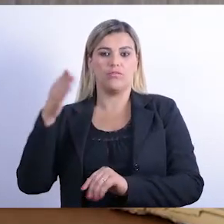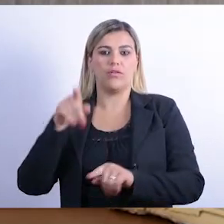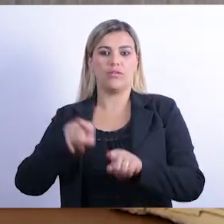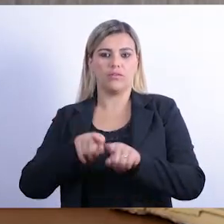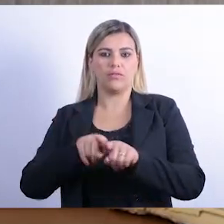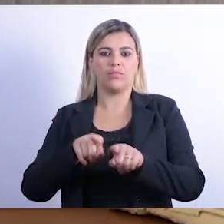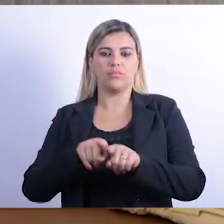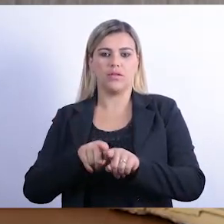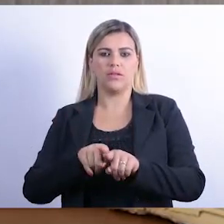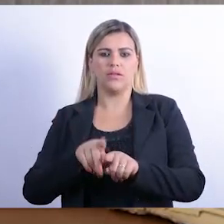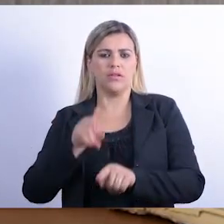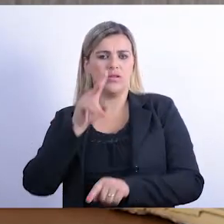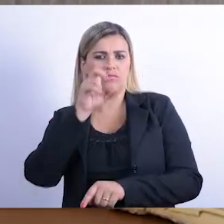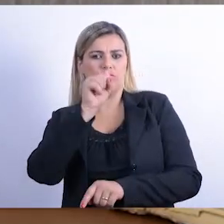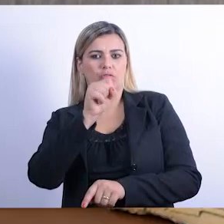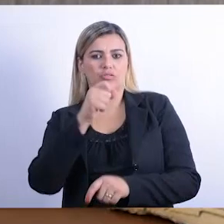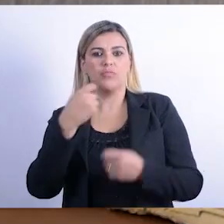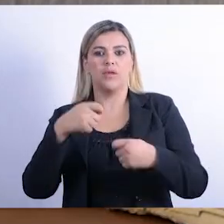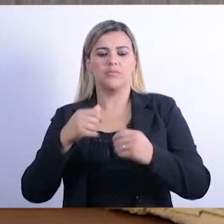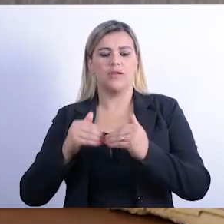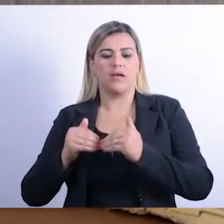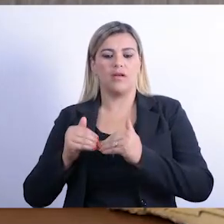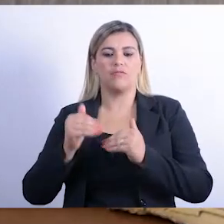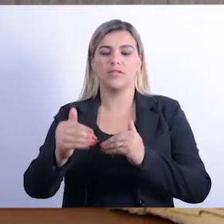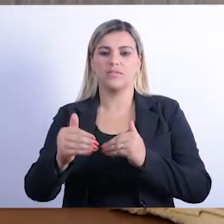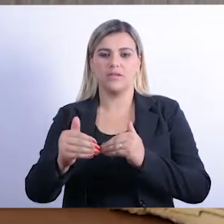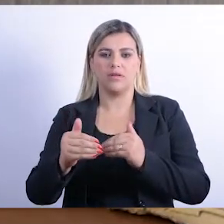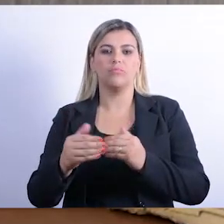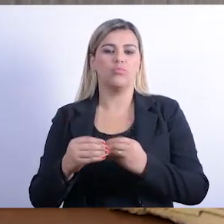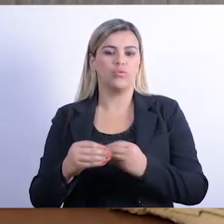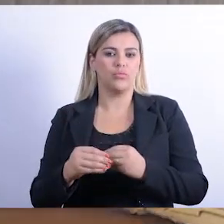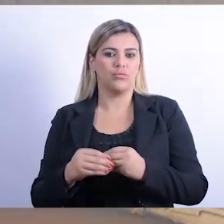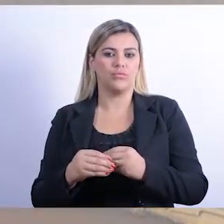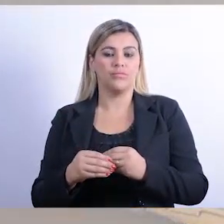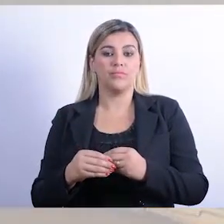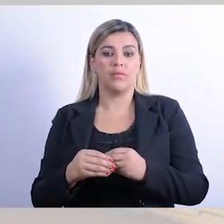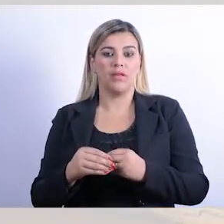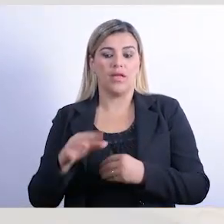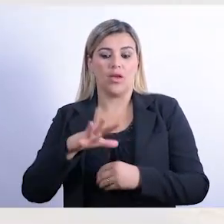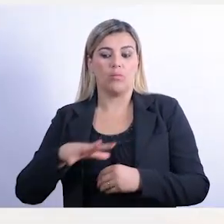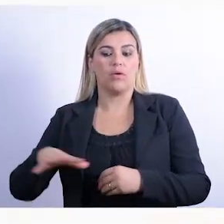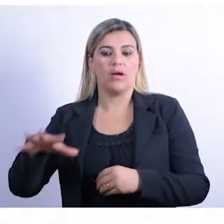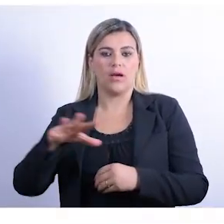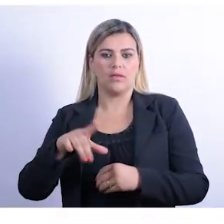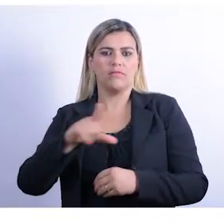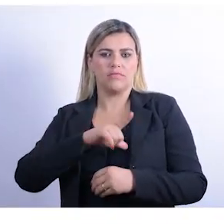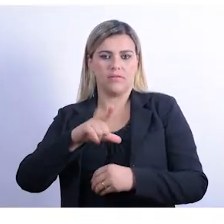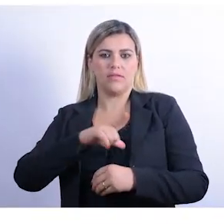teve um grande apogeu, mas nós precisamos ainda de avançar em muito.